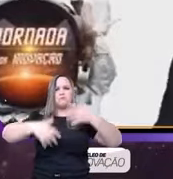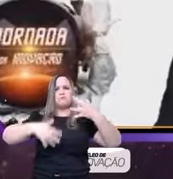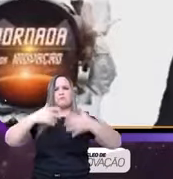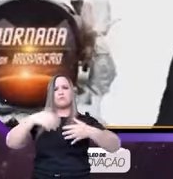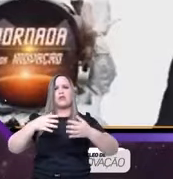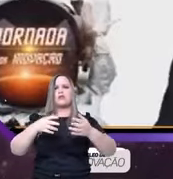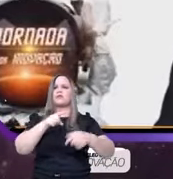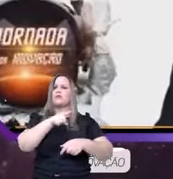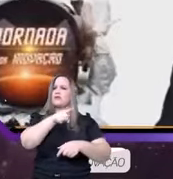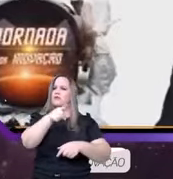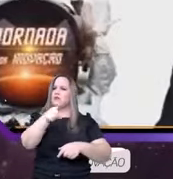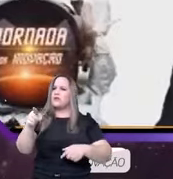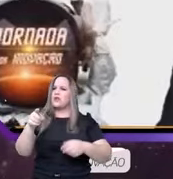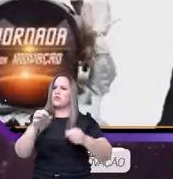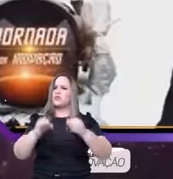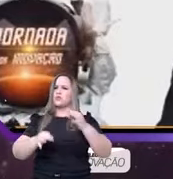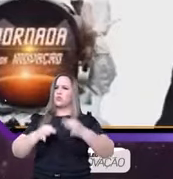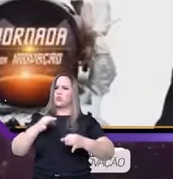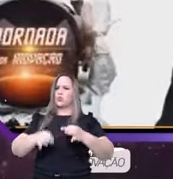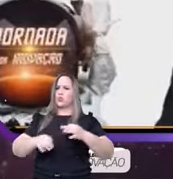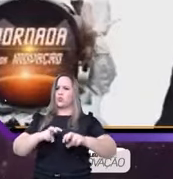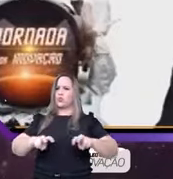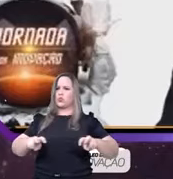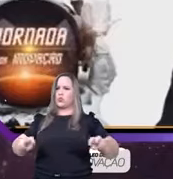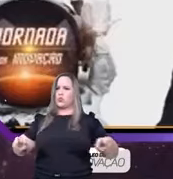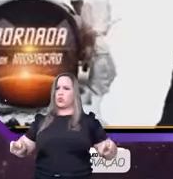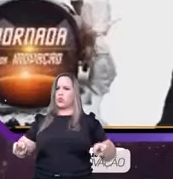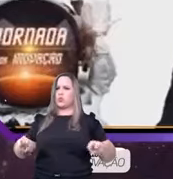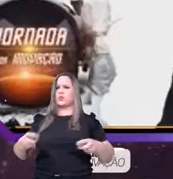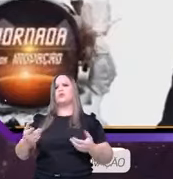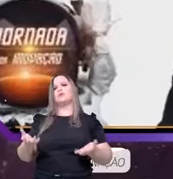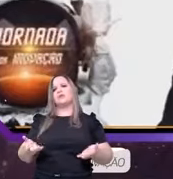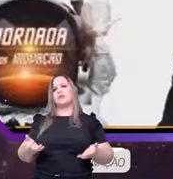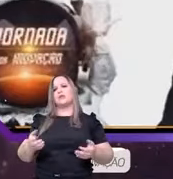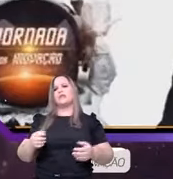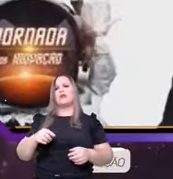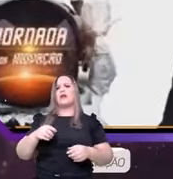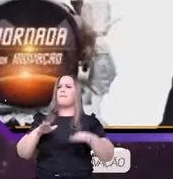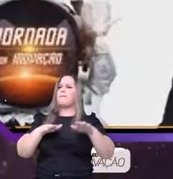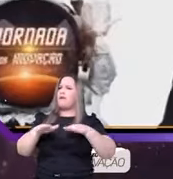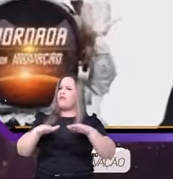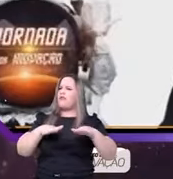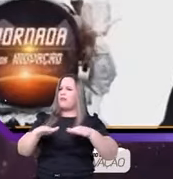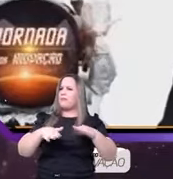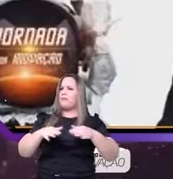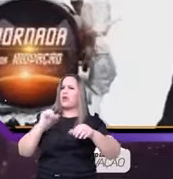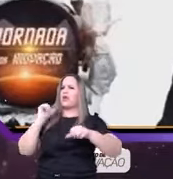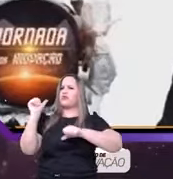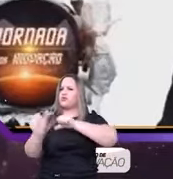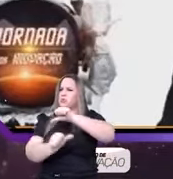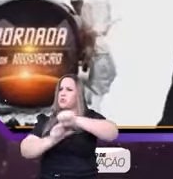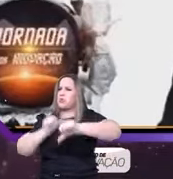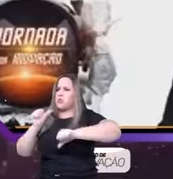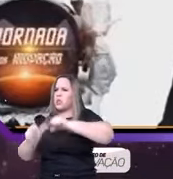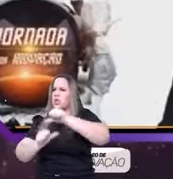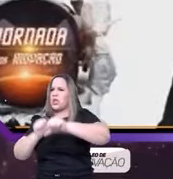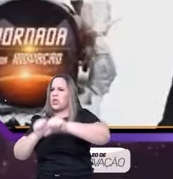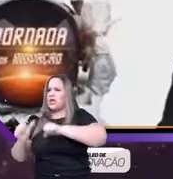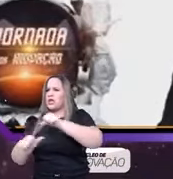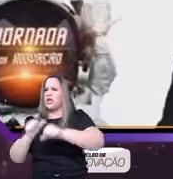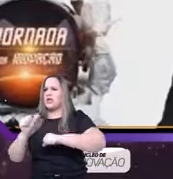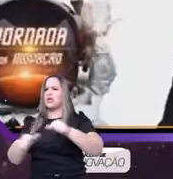essas reflexões no sentido de que será que esses movimentos de modernização institucional, será